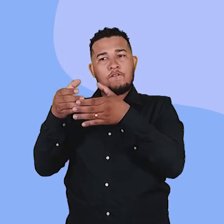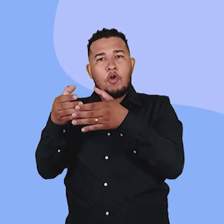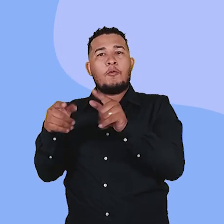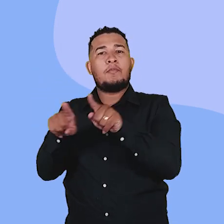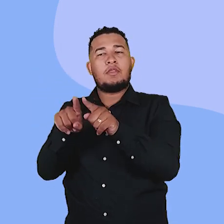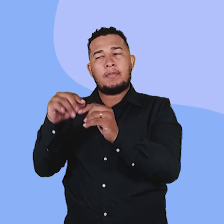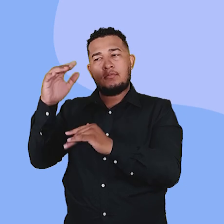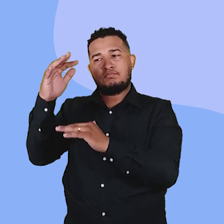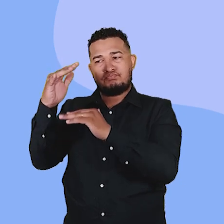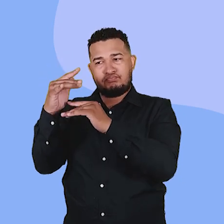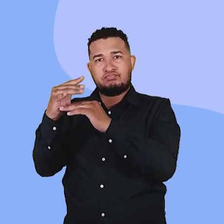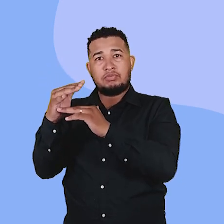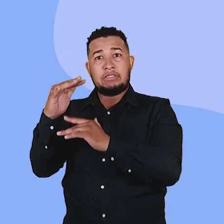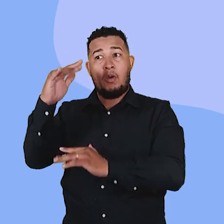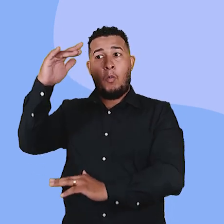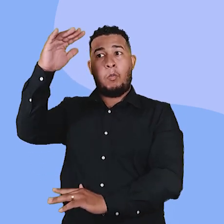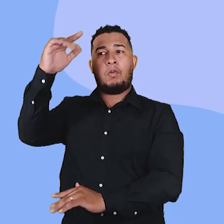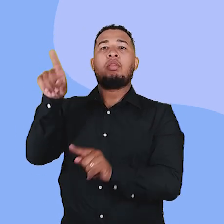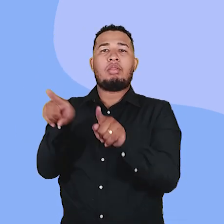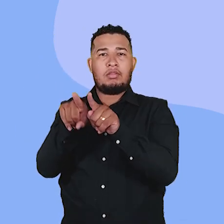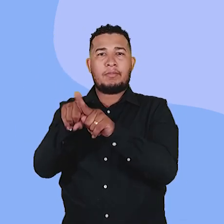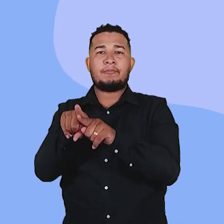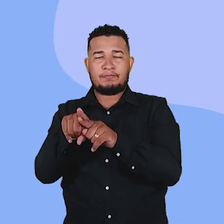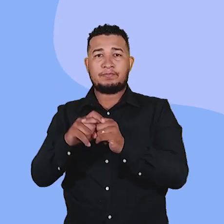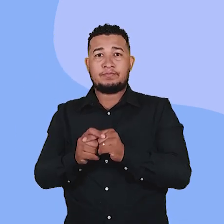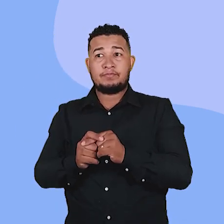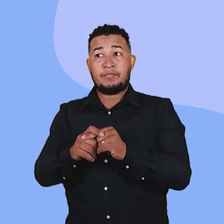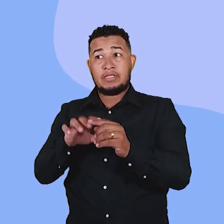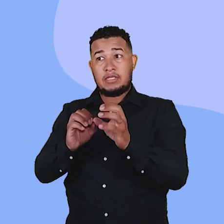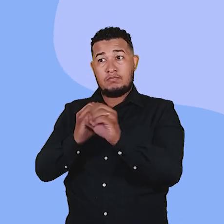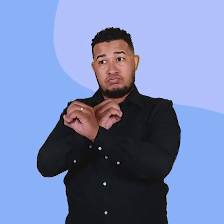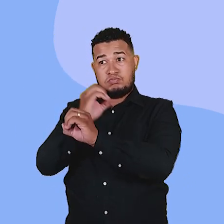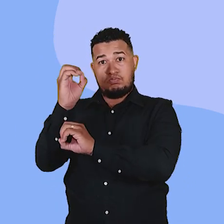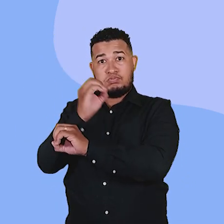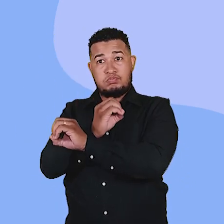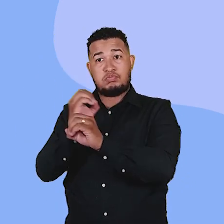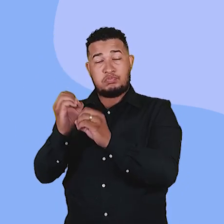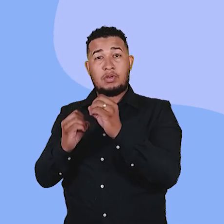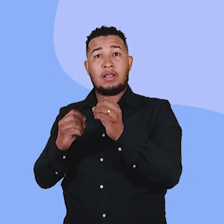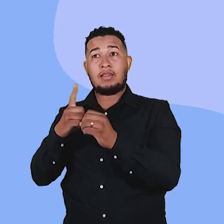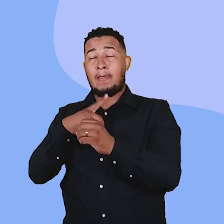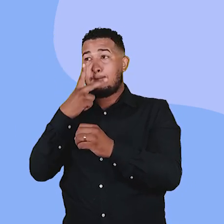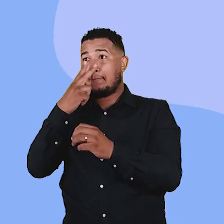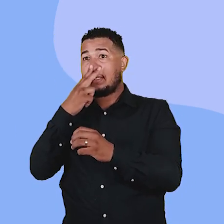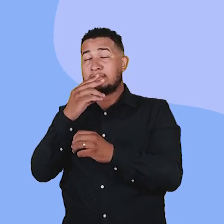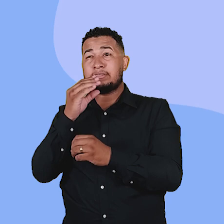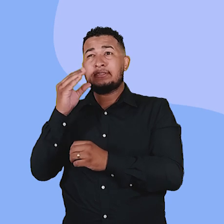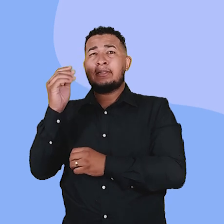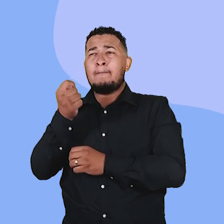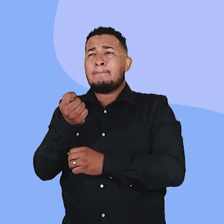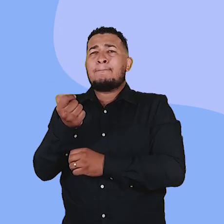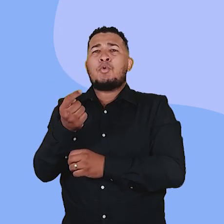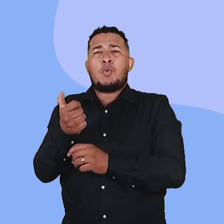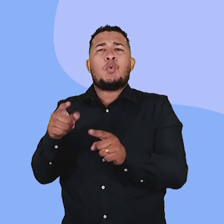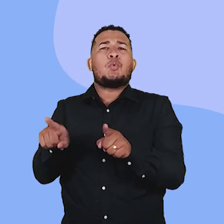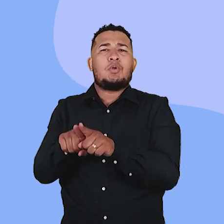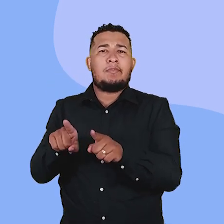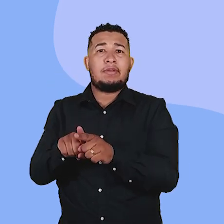o volume daquele cilindro também. As forças de coesão entre as moléculas têm intensidade muito